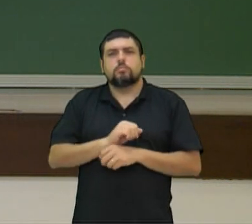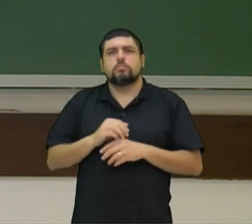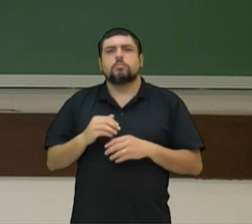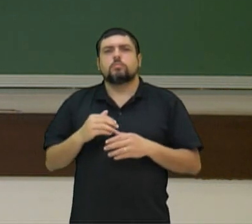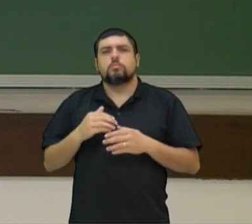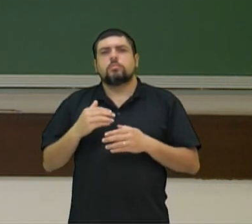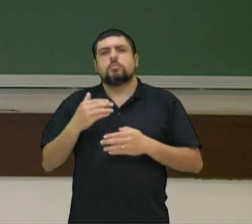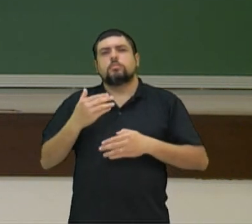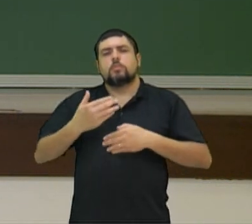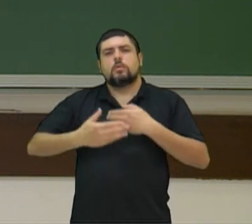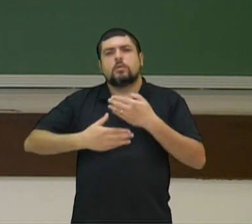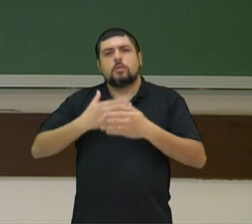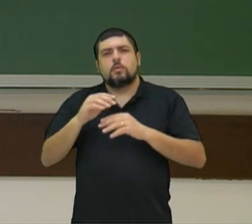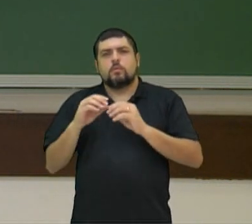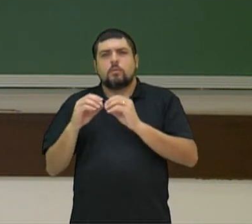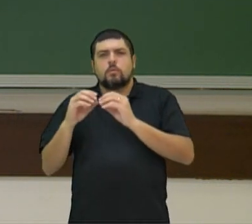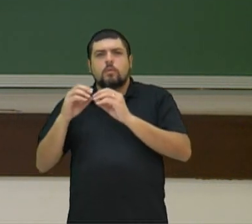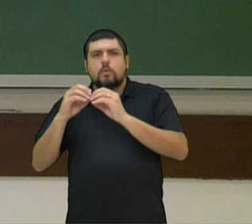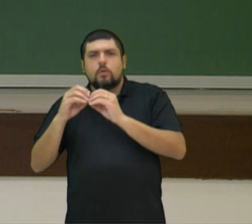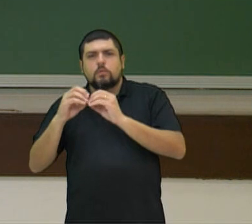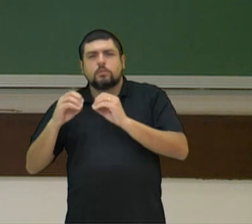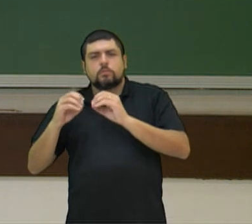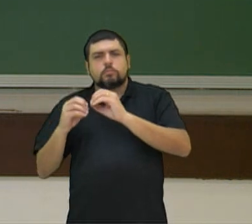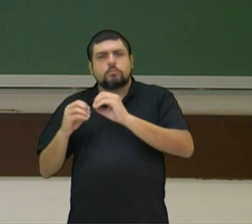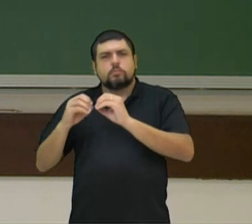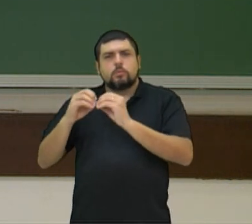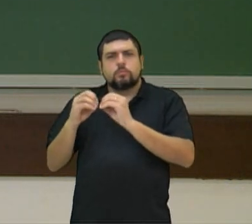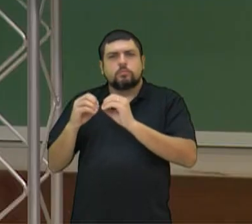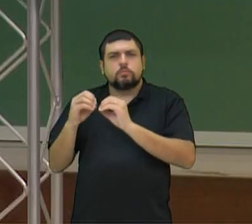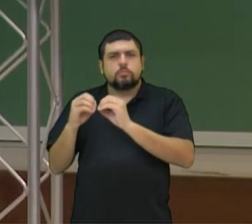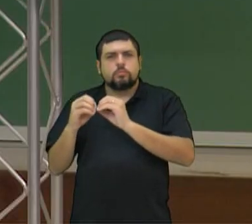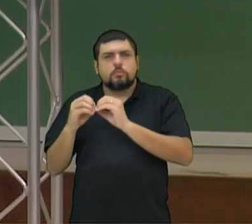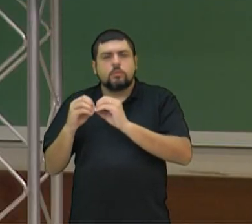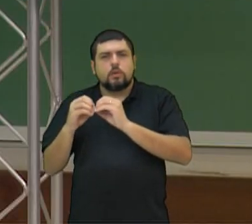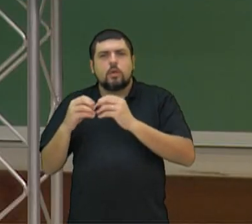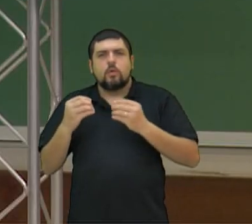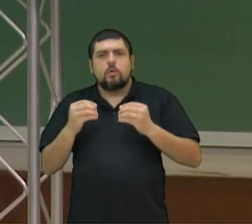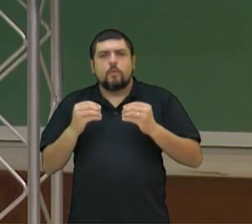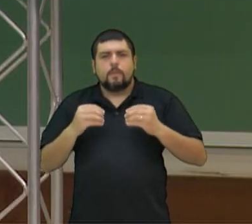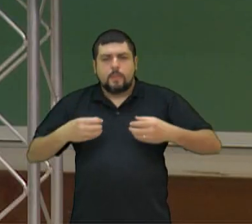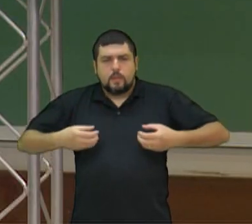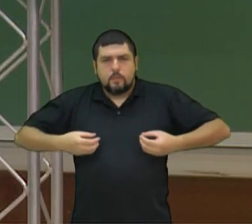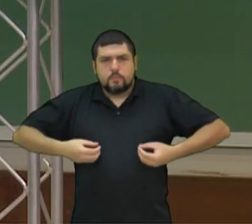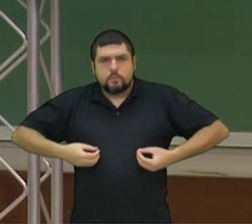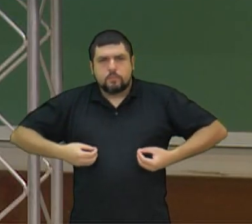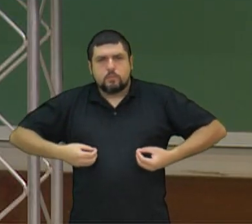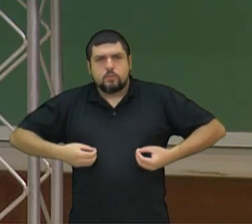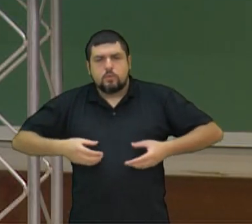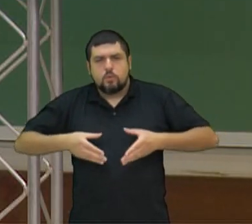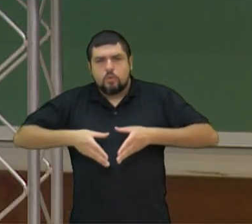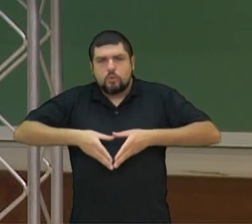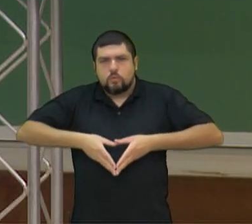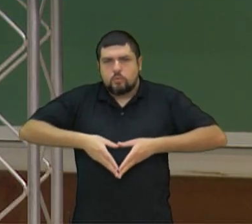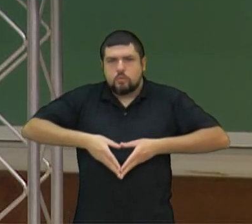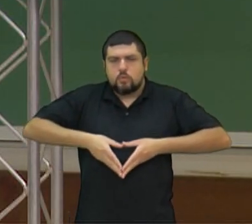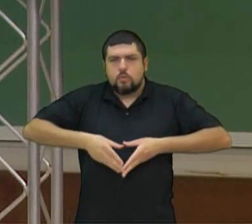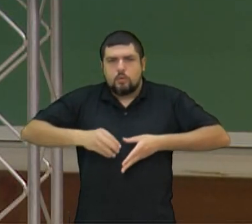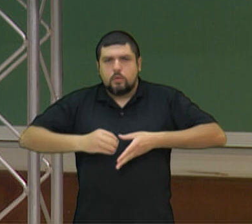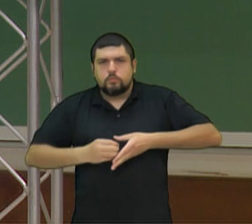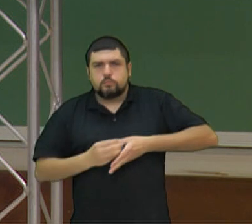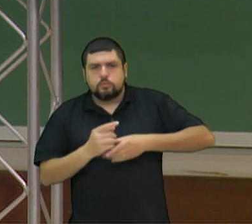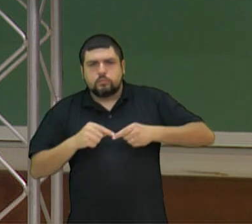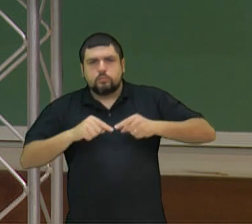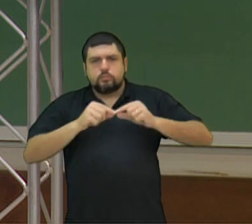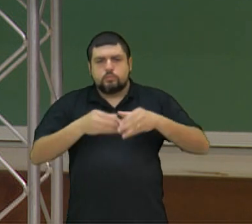vai para tubo uterino, ou seja, ele vai ser liberado do ovário, né, e vai ficar aguardando